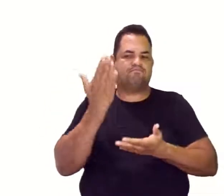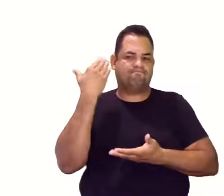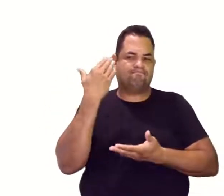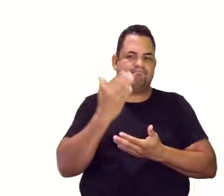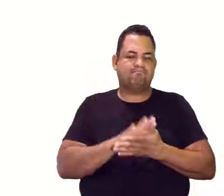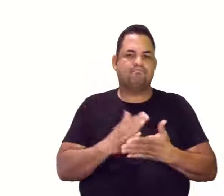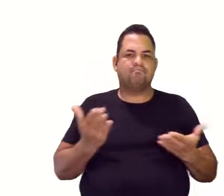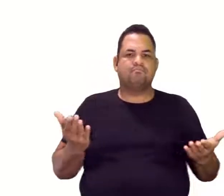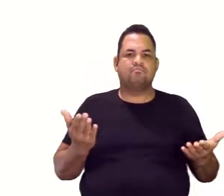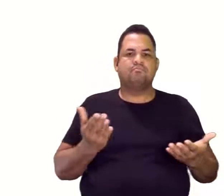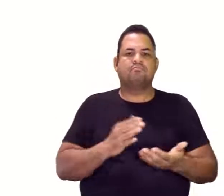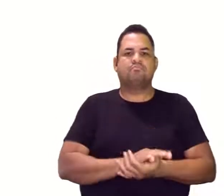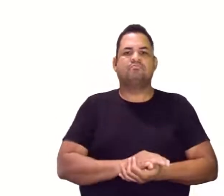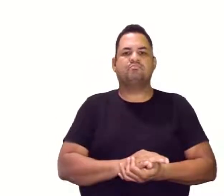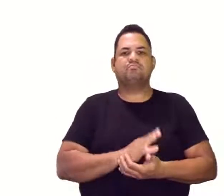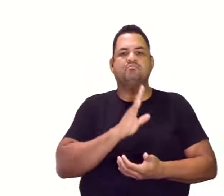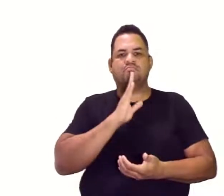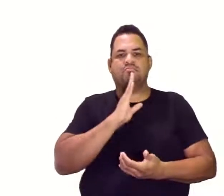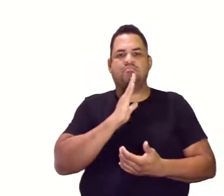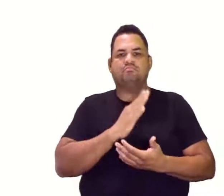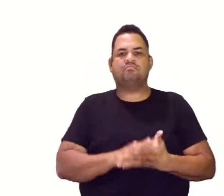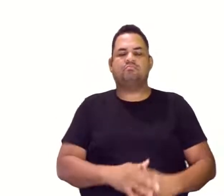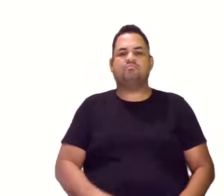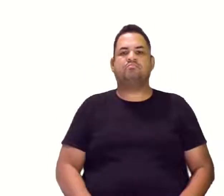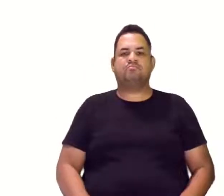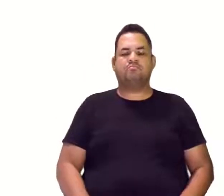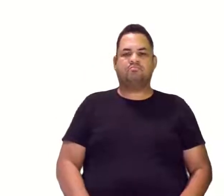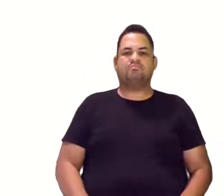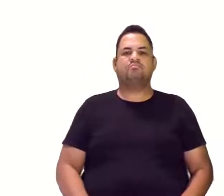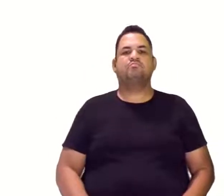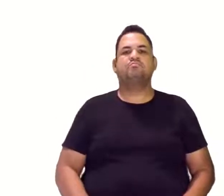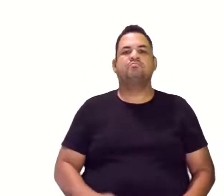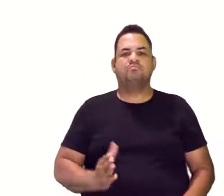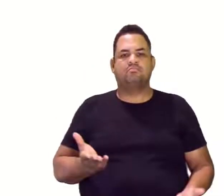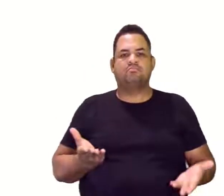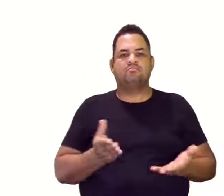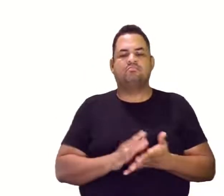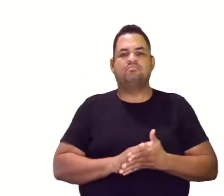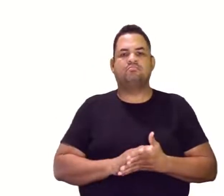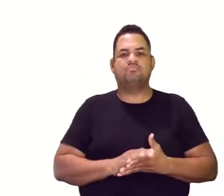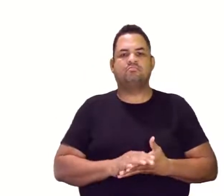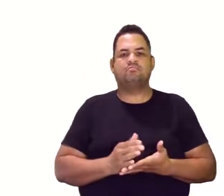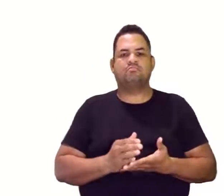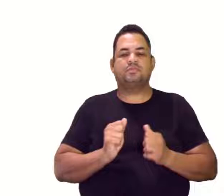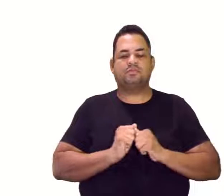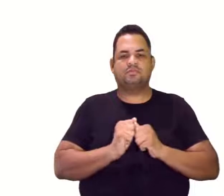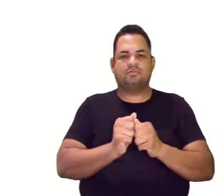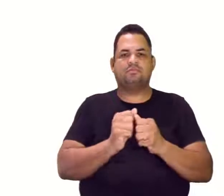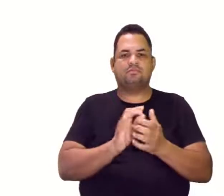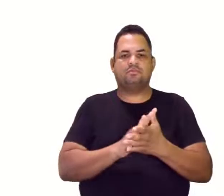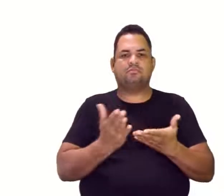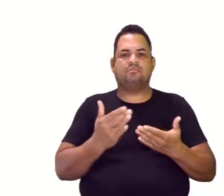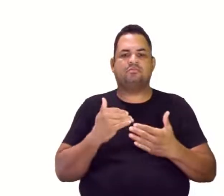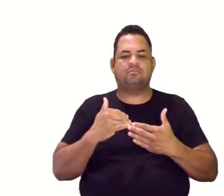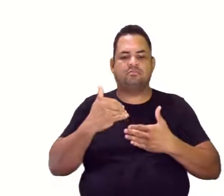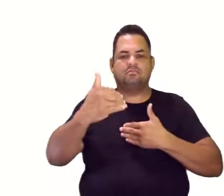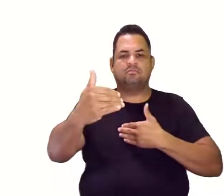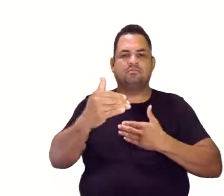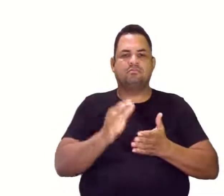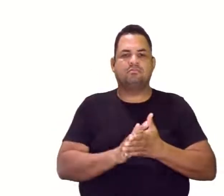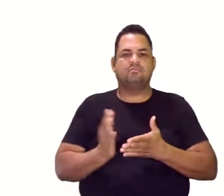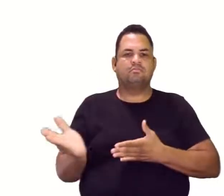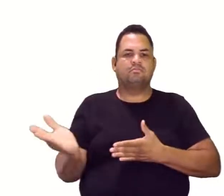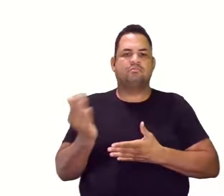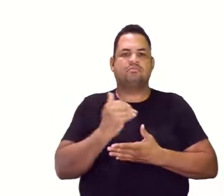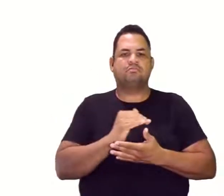gente reconhece é porque a gente já conhece, tá certo? Então é nisso que a gente se apega aí junto com vocês para chegar mais na frente. Vamos